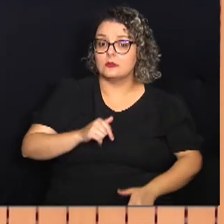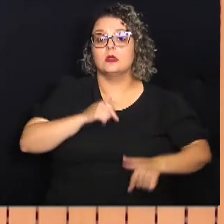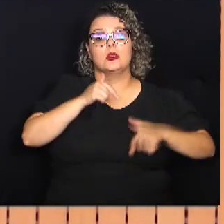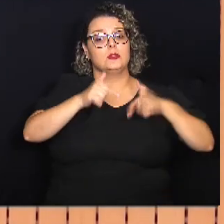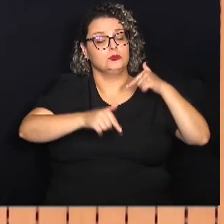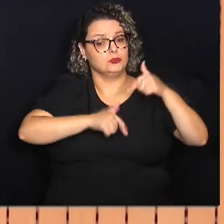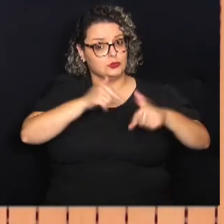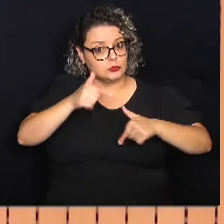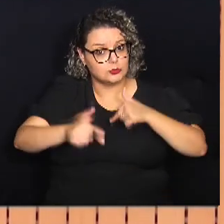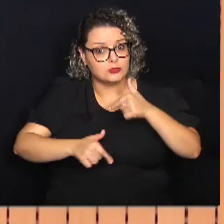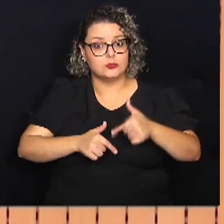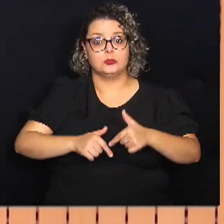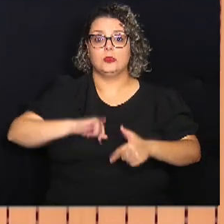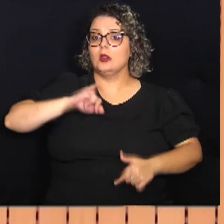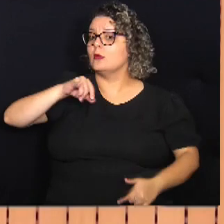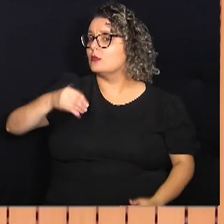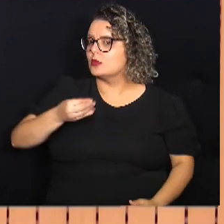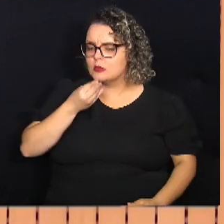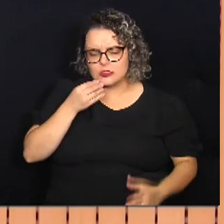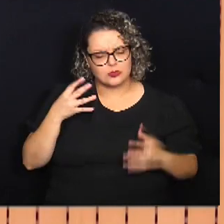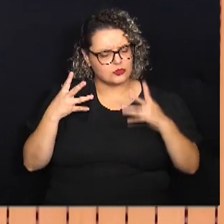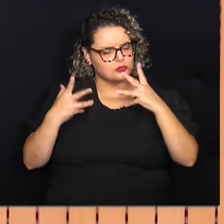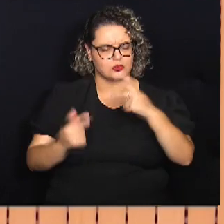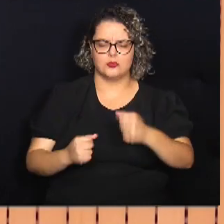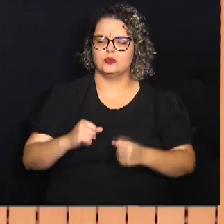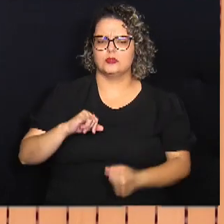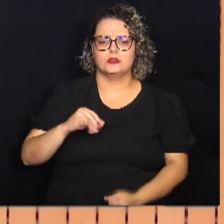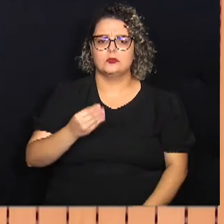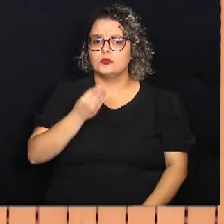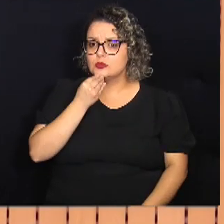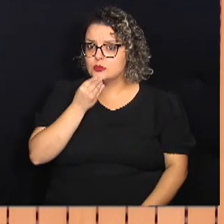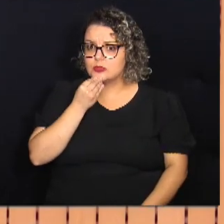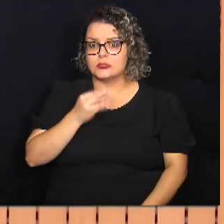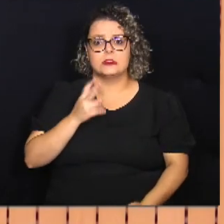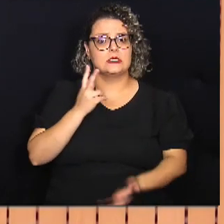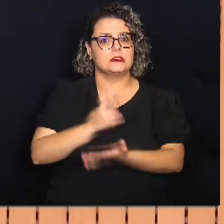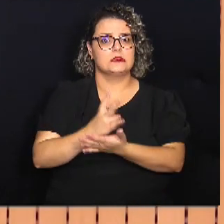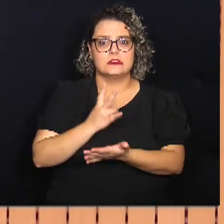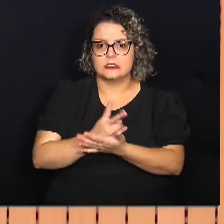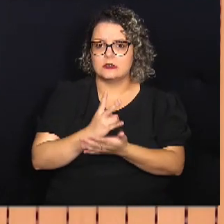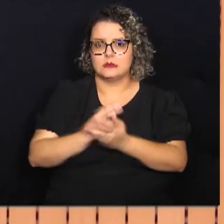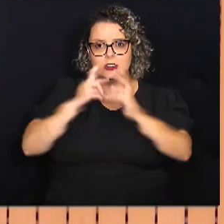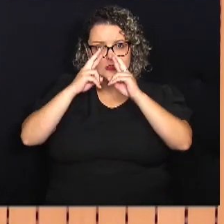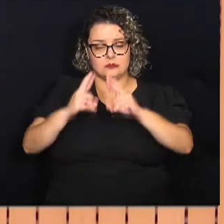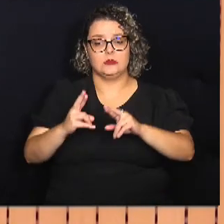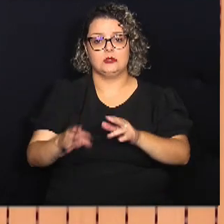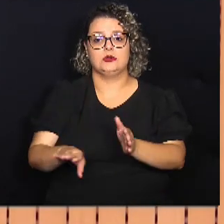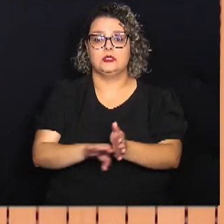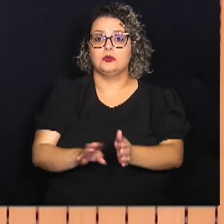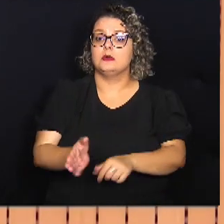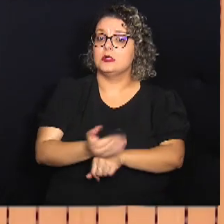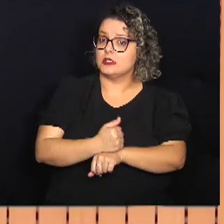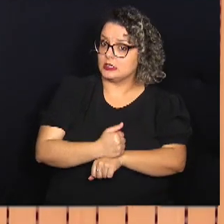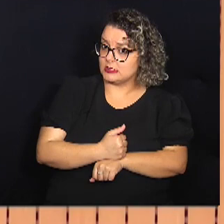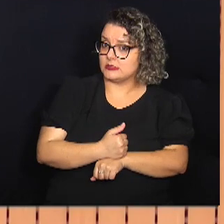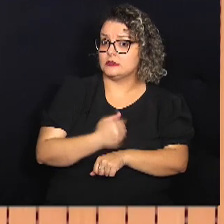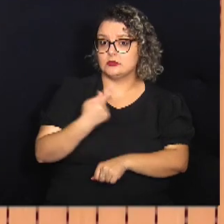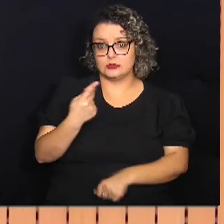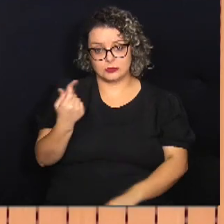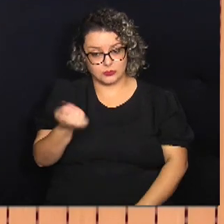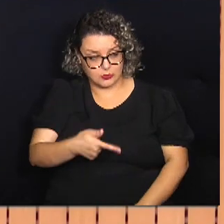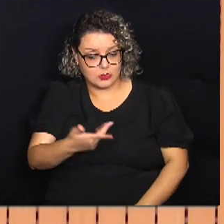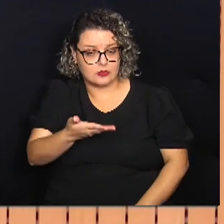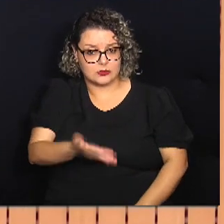trabalho, aproveitando todas as oportunidades, respeitando sempre quem chegou antes de você, tendo muita disciplina,